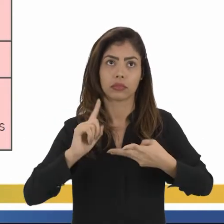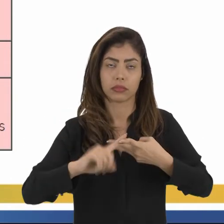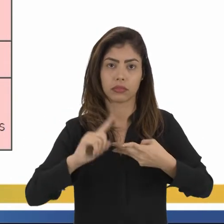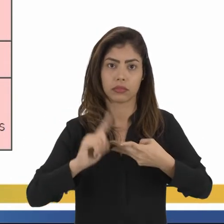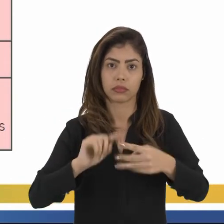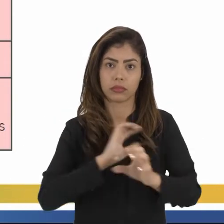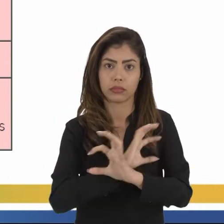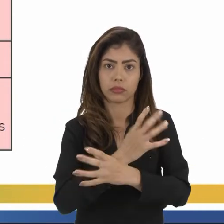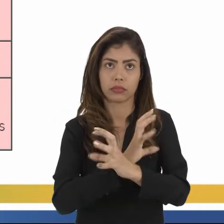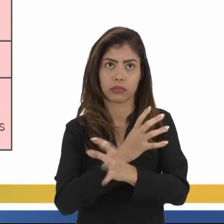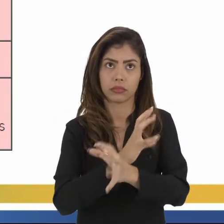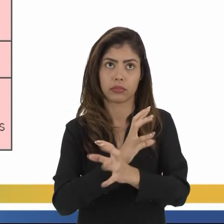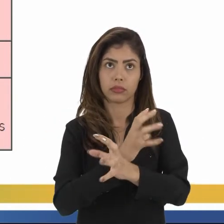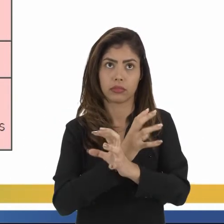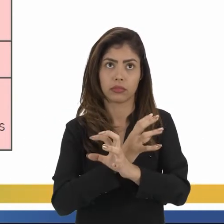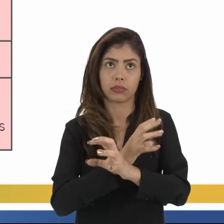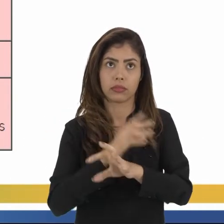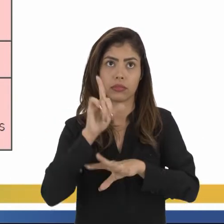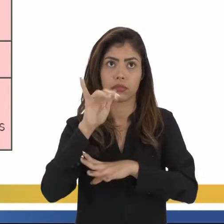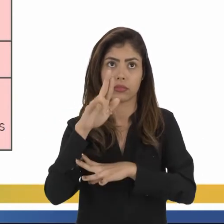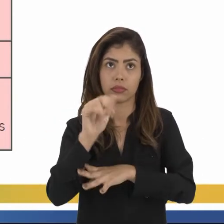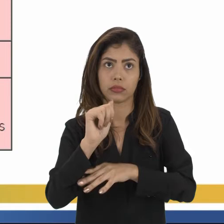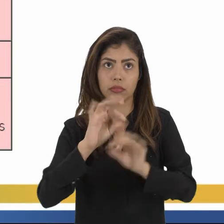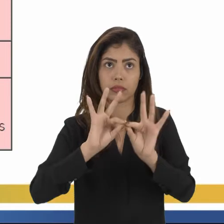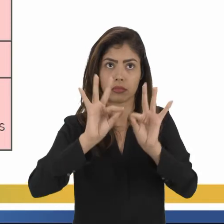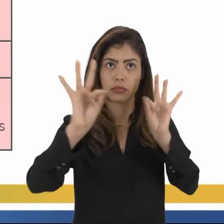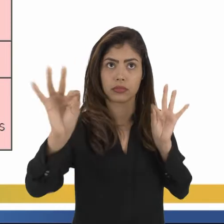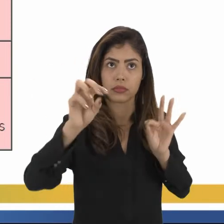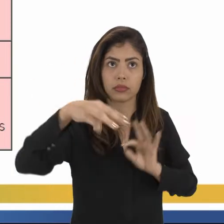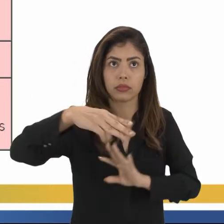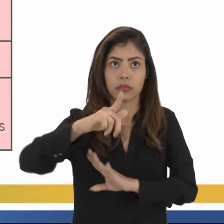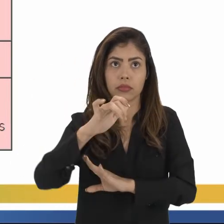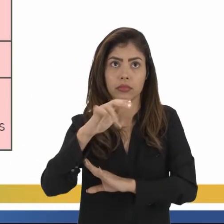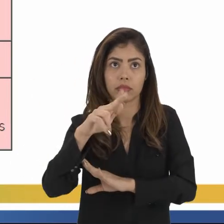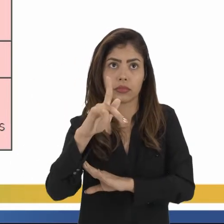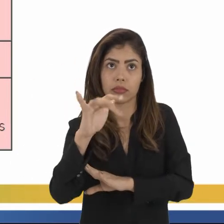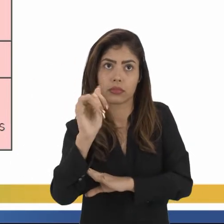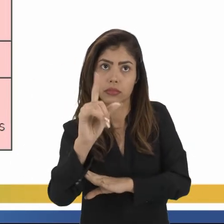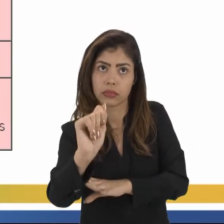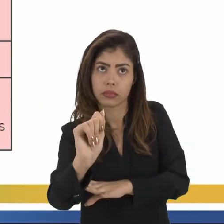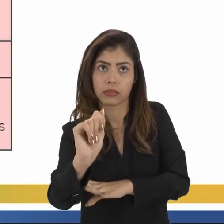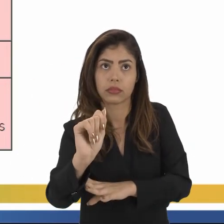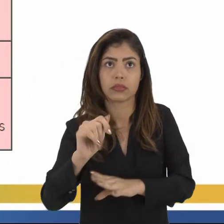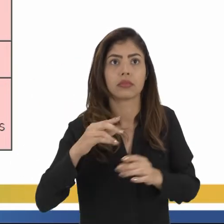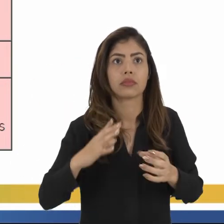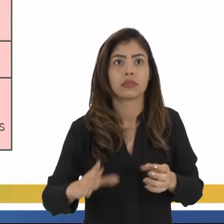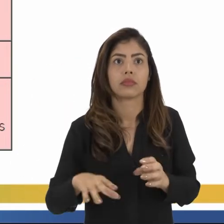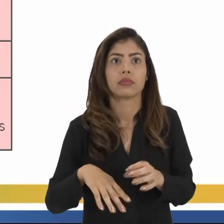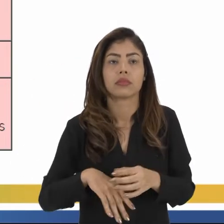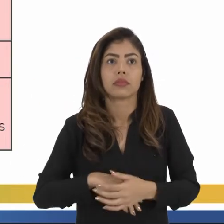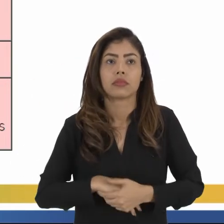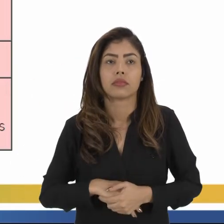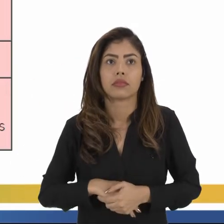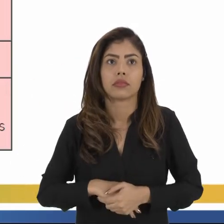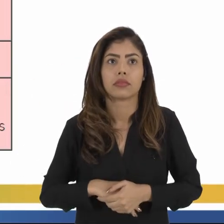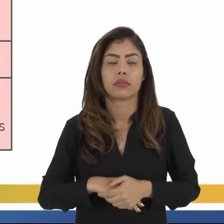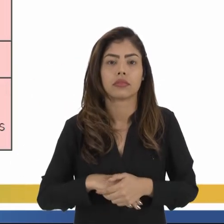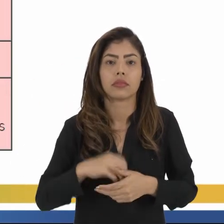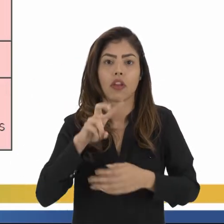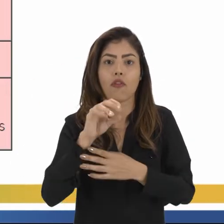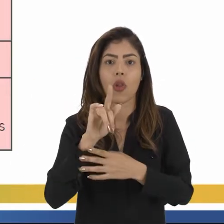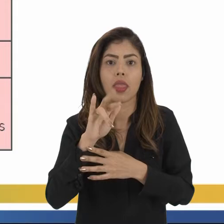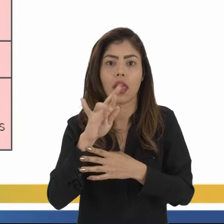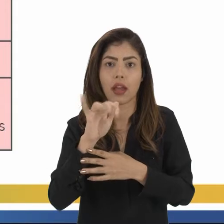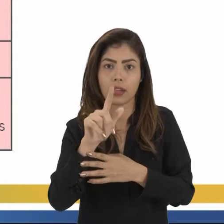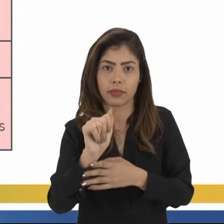estriado esquelético. Suas células são cilíndricas, longas e multinucleadas. Sua contração